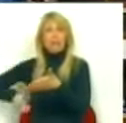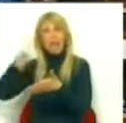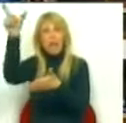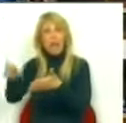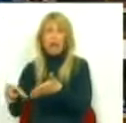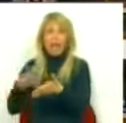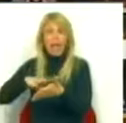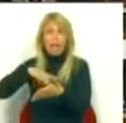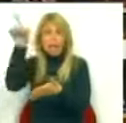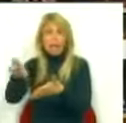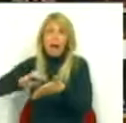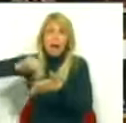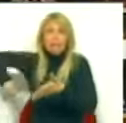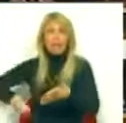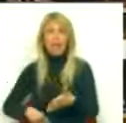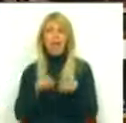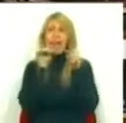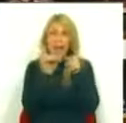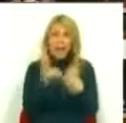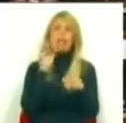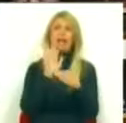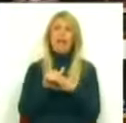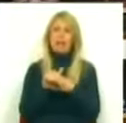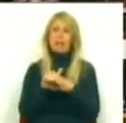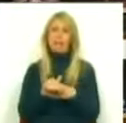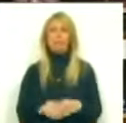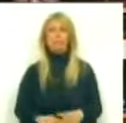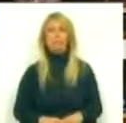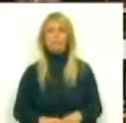por si. Muito bem. A tal